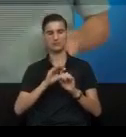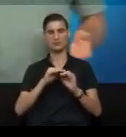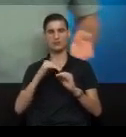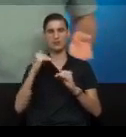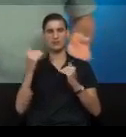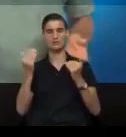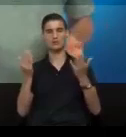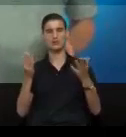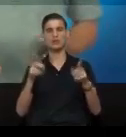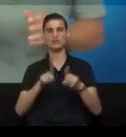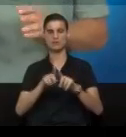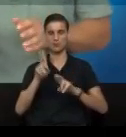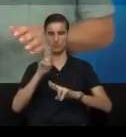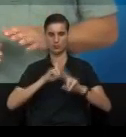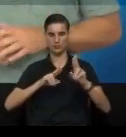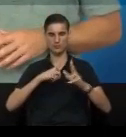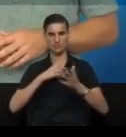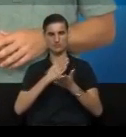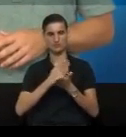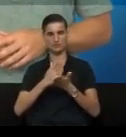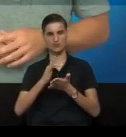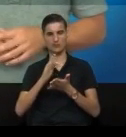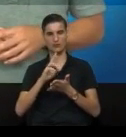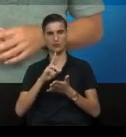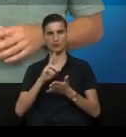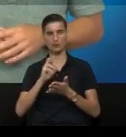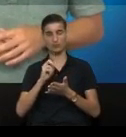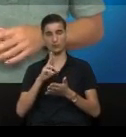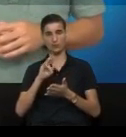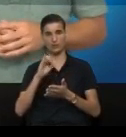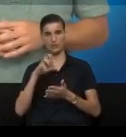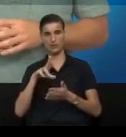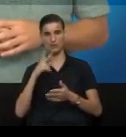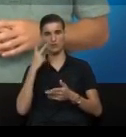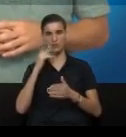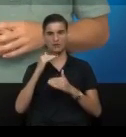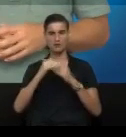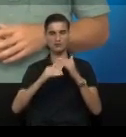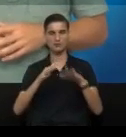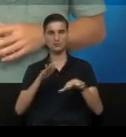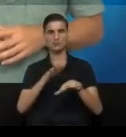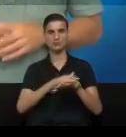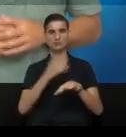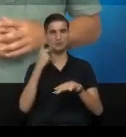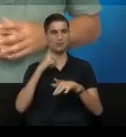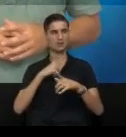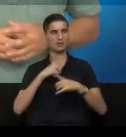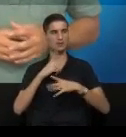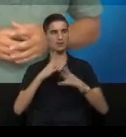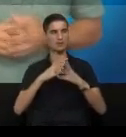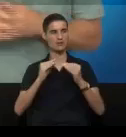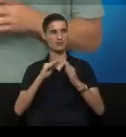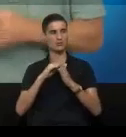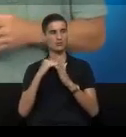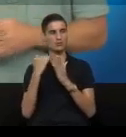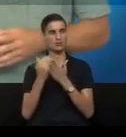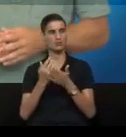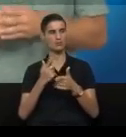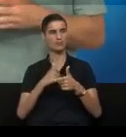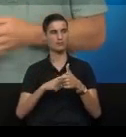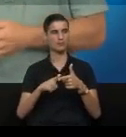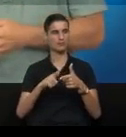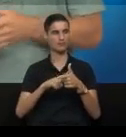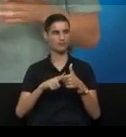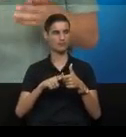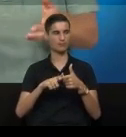externa. Também podemos utilizar as séries de Fourier e o princípio da superposição para obter a solução geral do problema